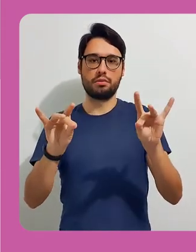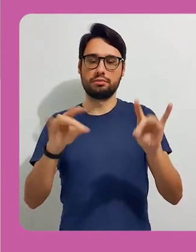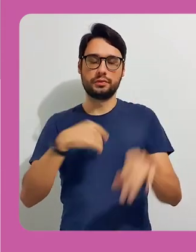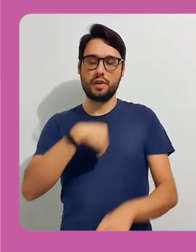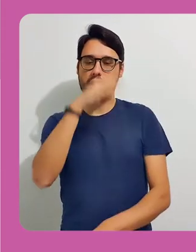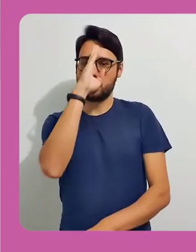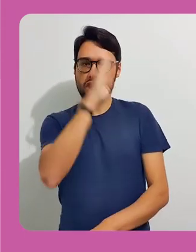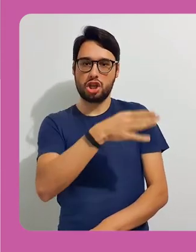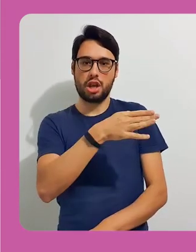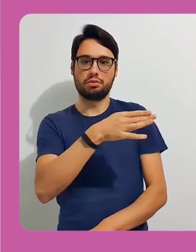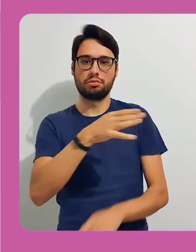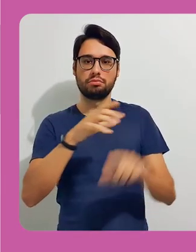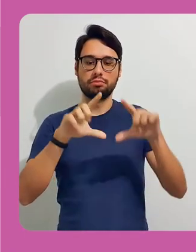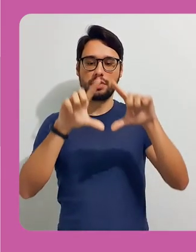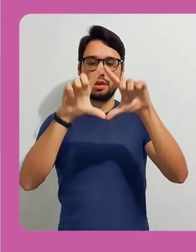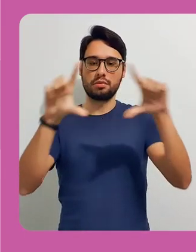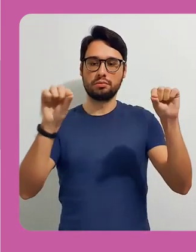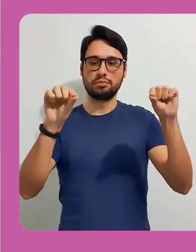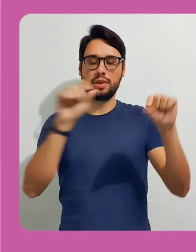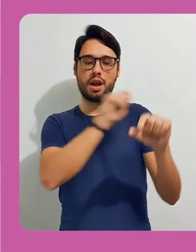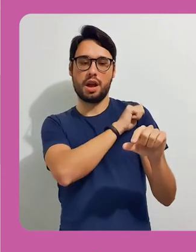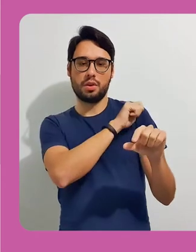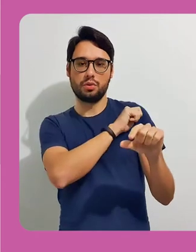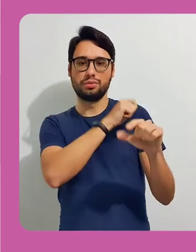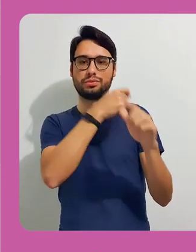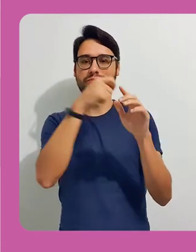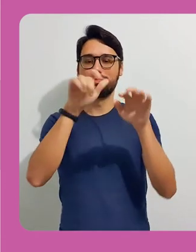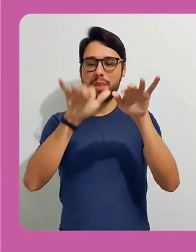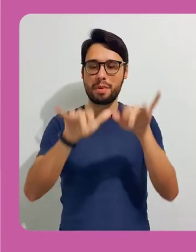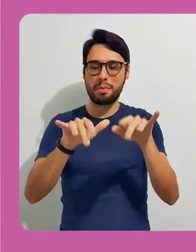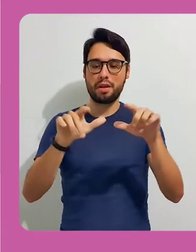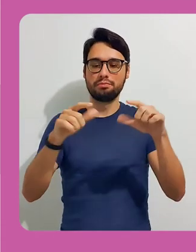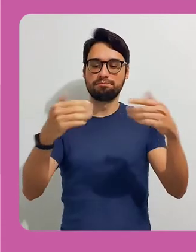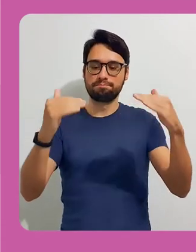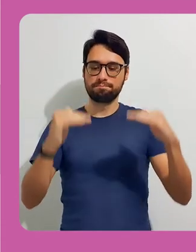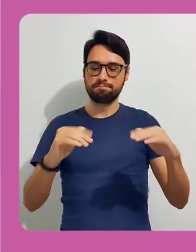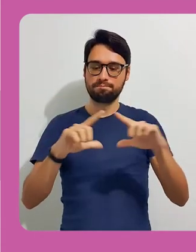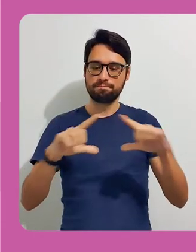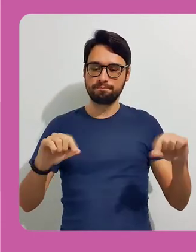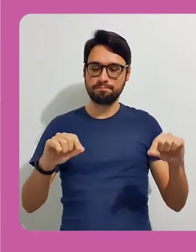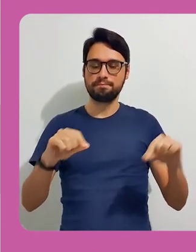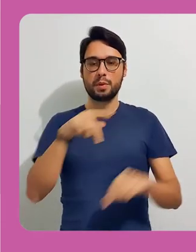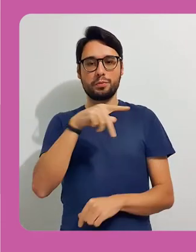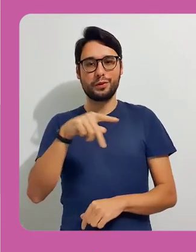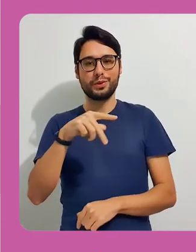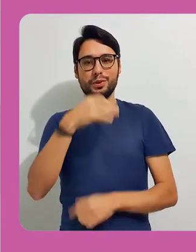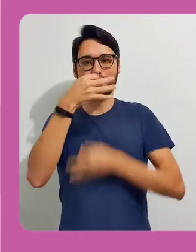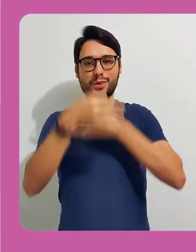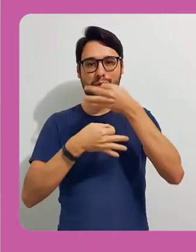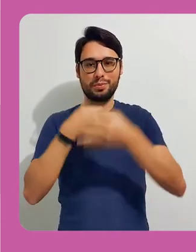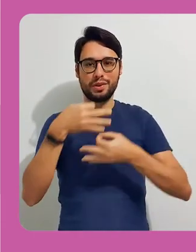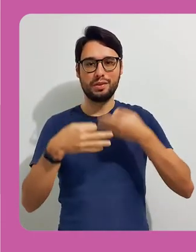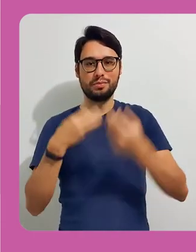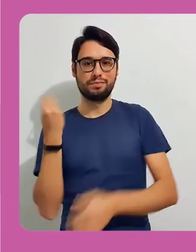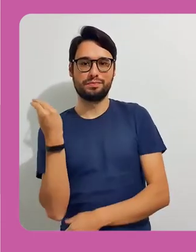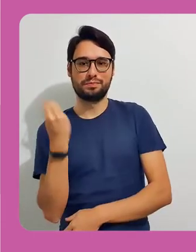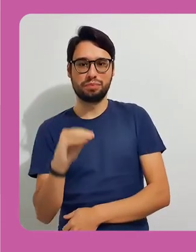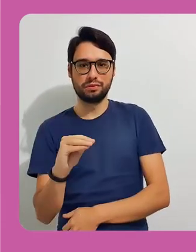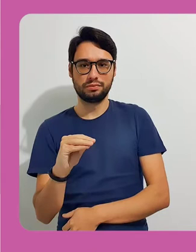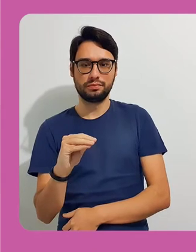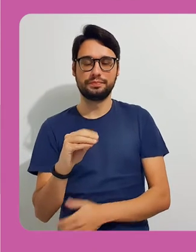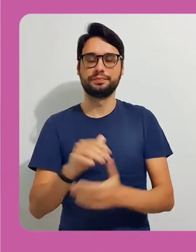essa aqui já como que o aluno escreveu você não precisa ficar copiando e colando em fazemos comem e onde o aluno mistério